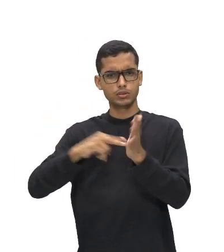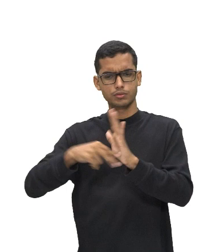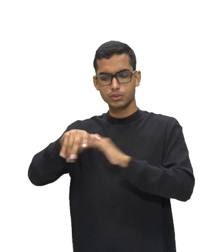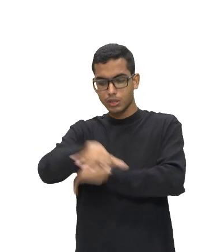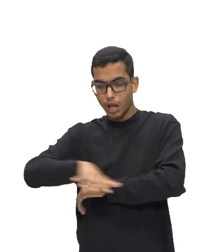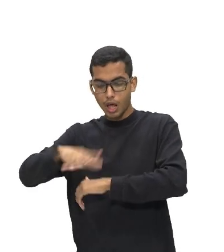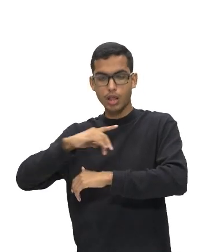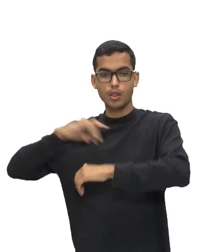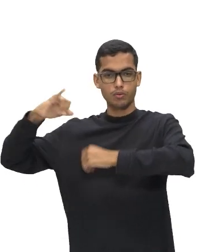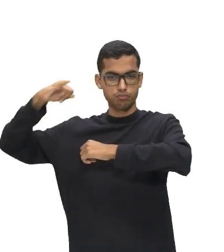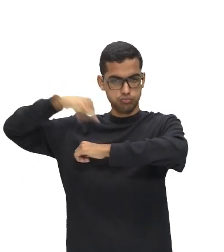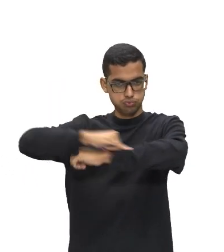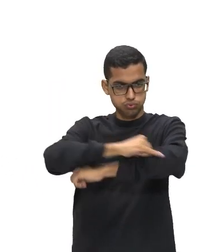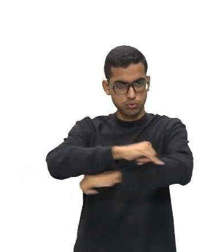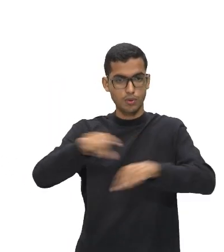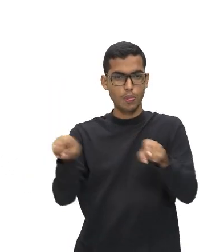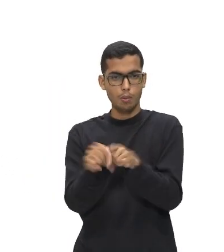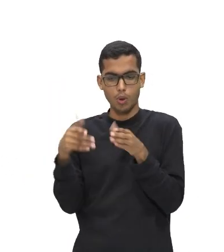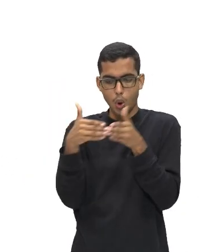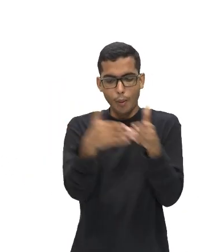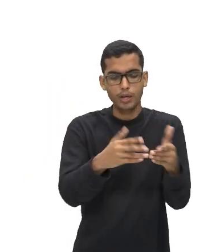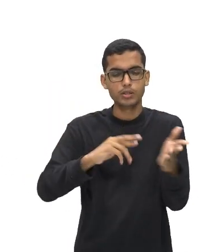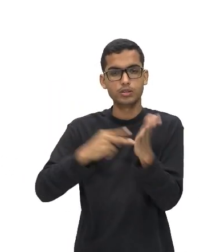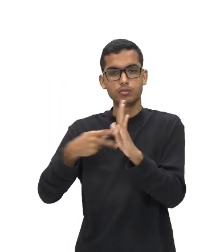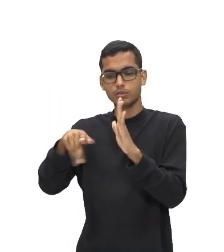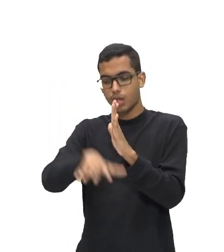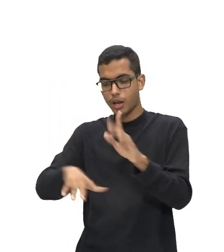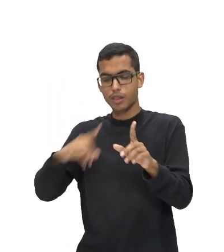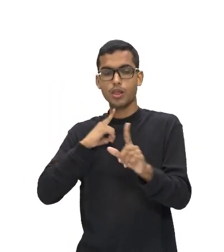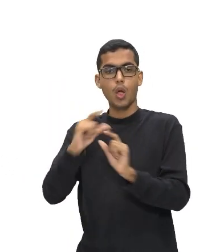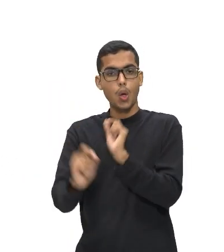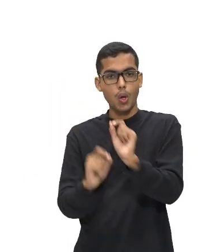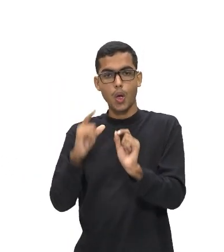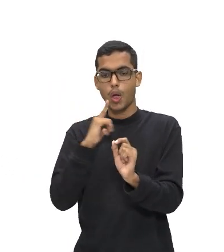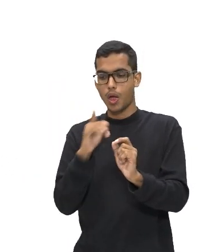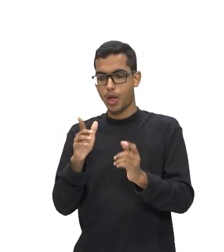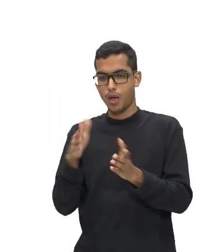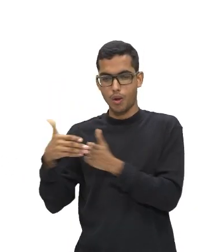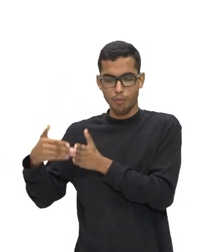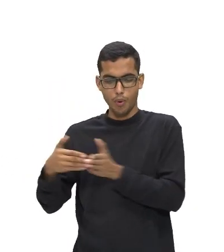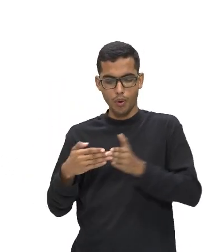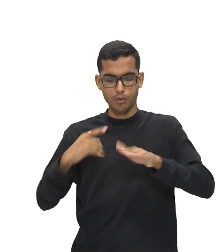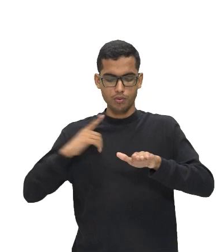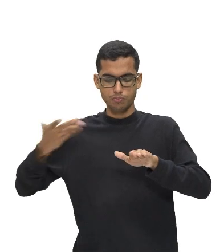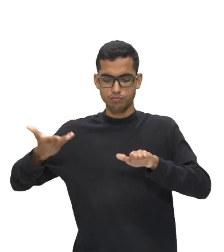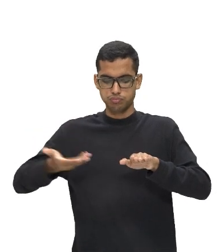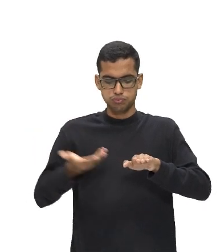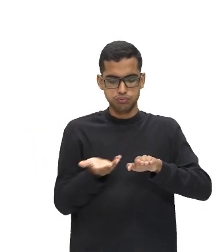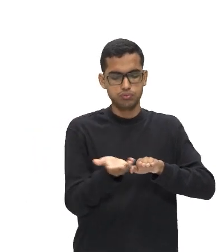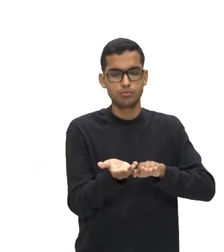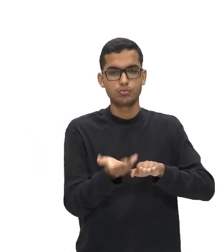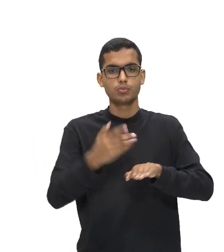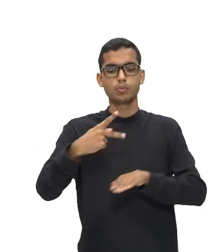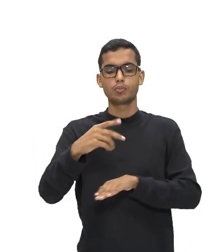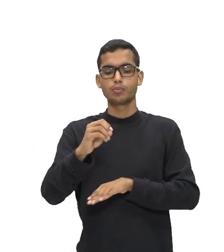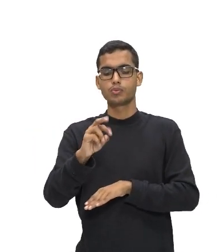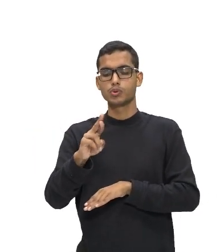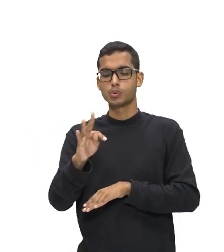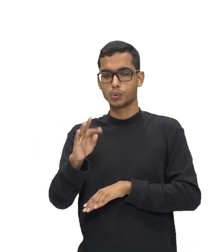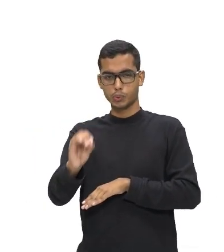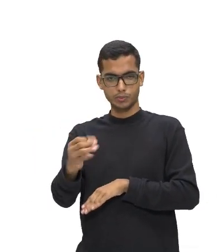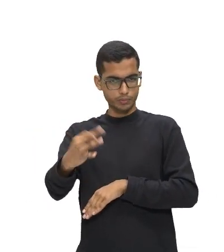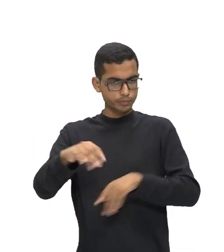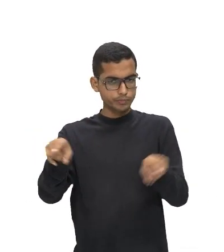um porto. Todas essas linhas azuis são rios. Como é que eu sei? Lá na minha legenda, eu